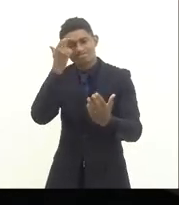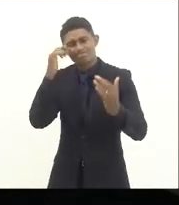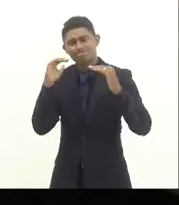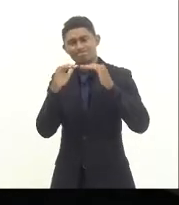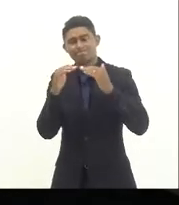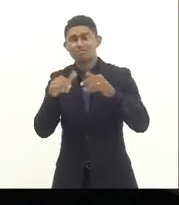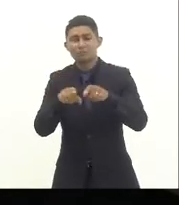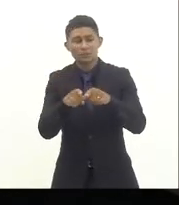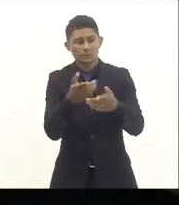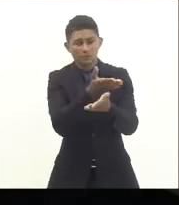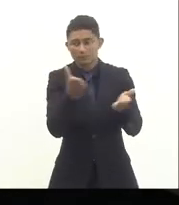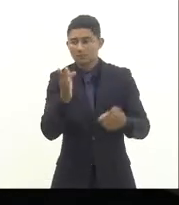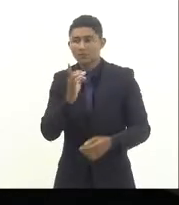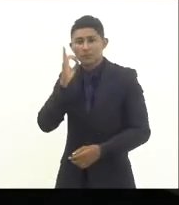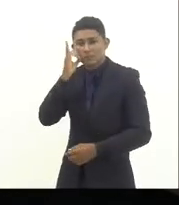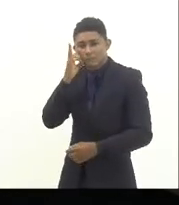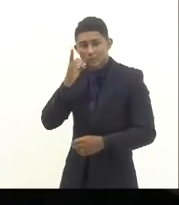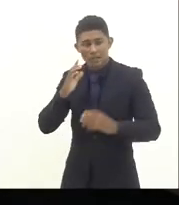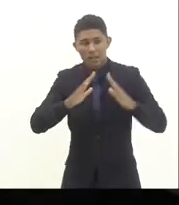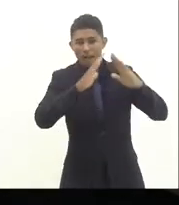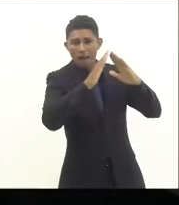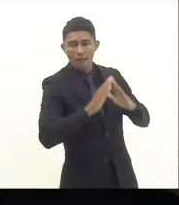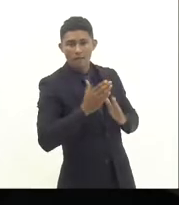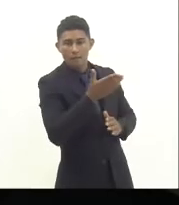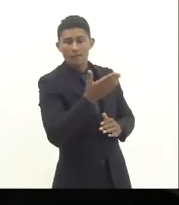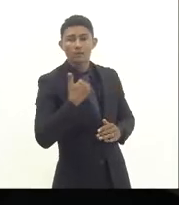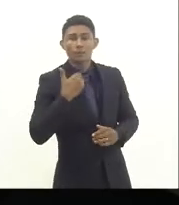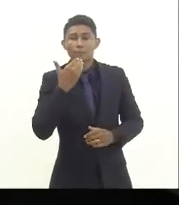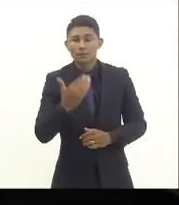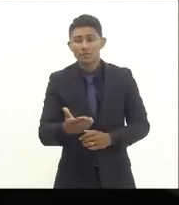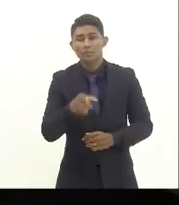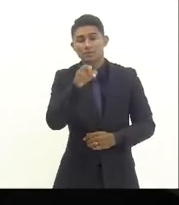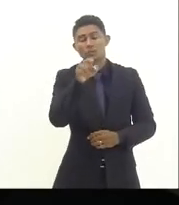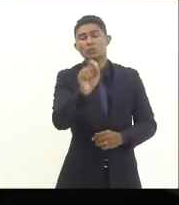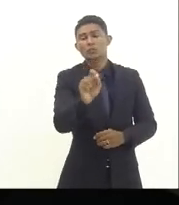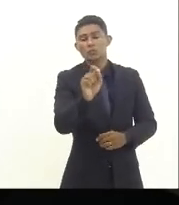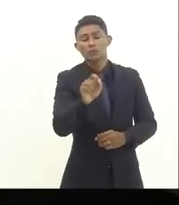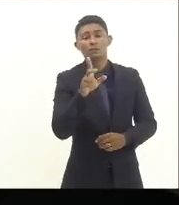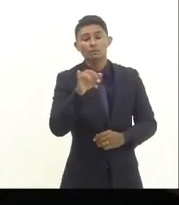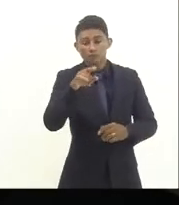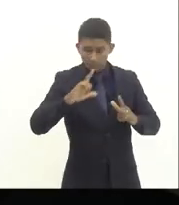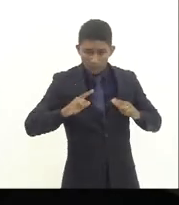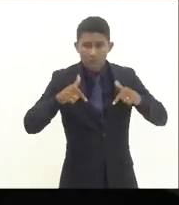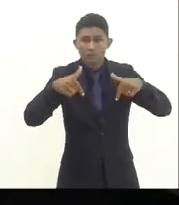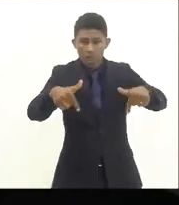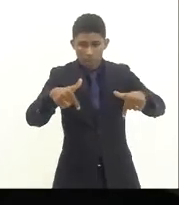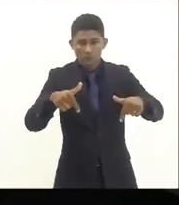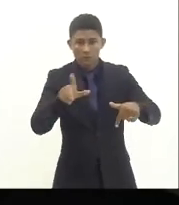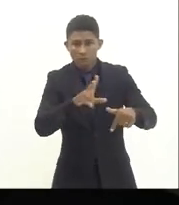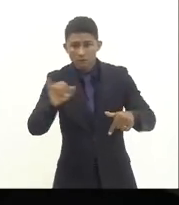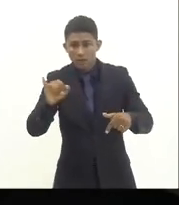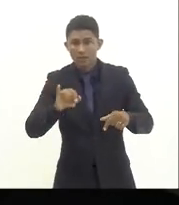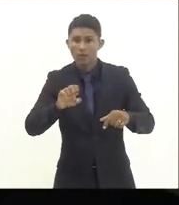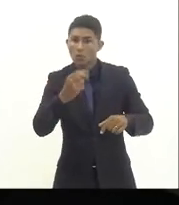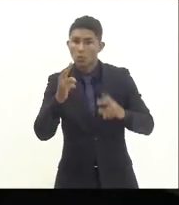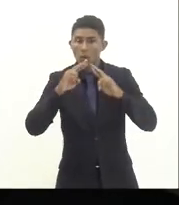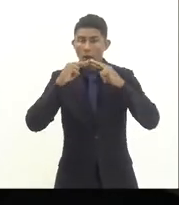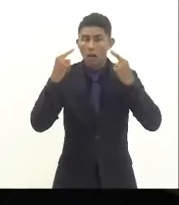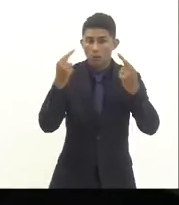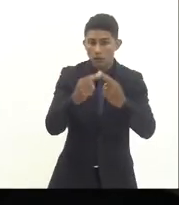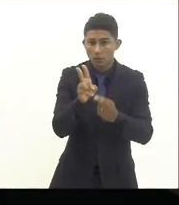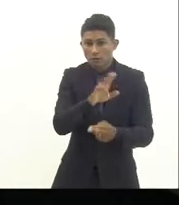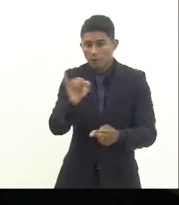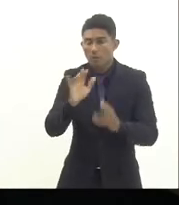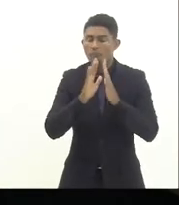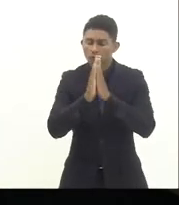deputados daquela região e pedir a vossa excelência se for promover alguma ação alguma alguma reunião que por